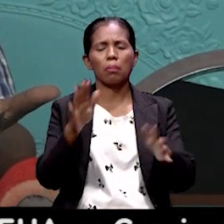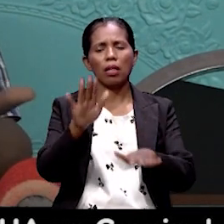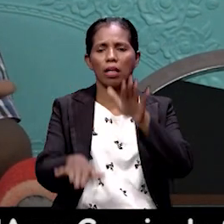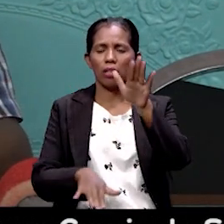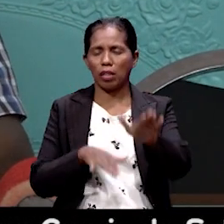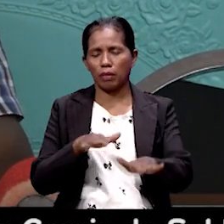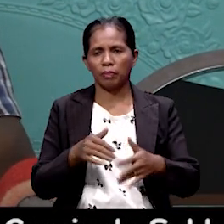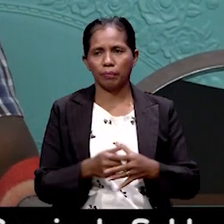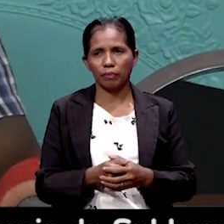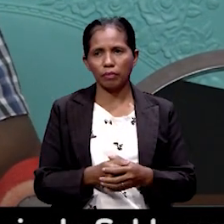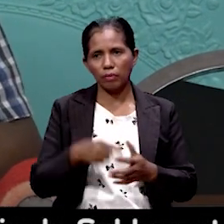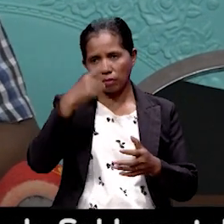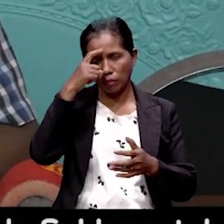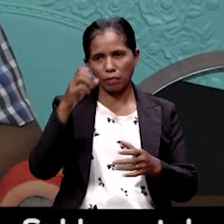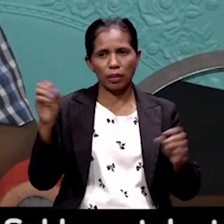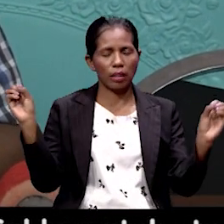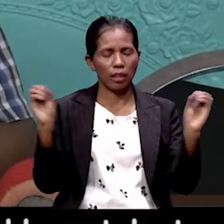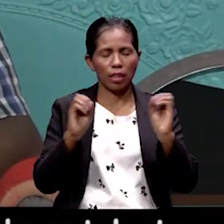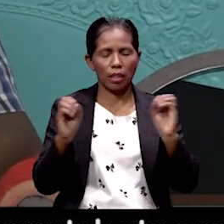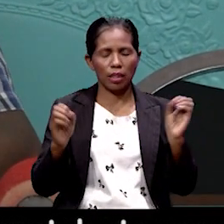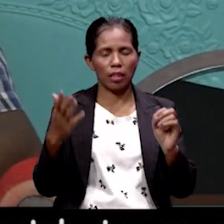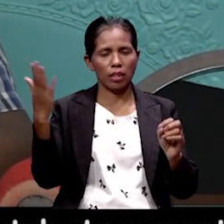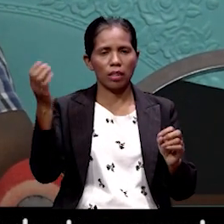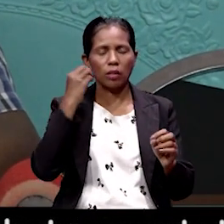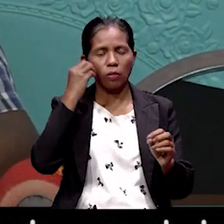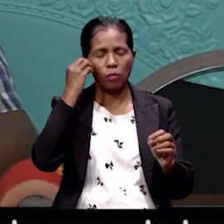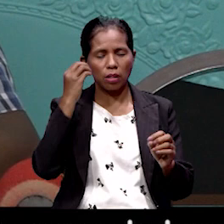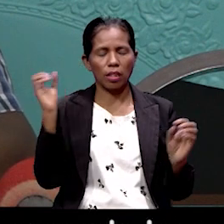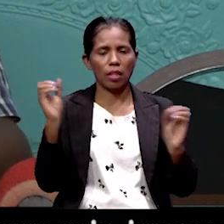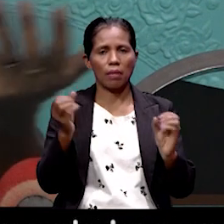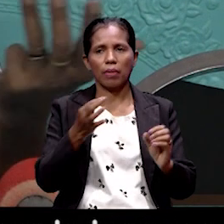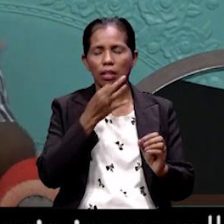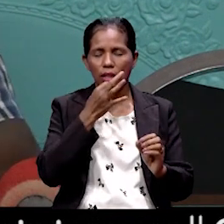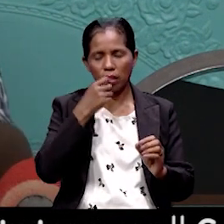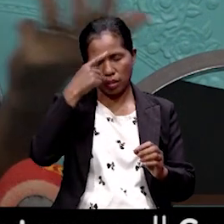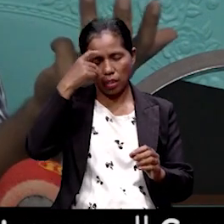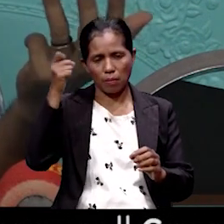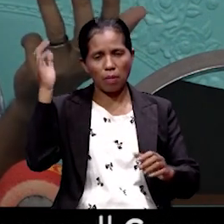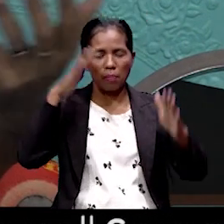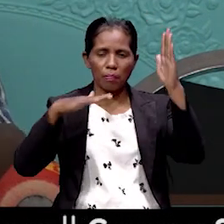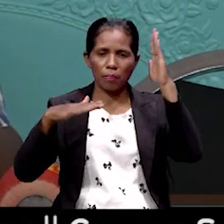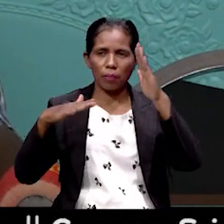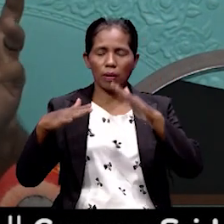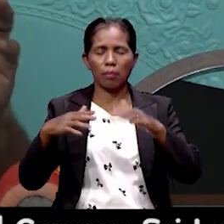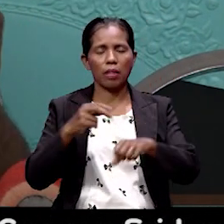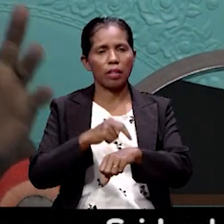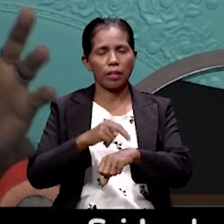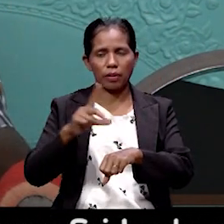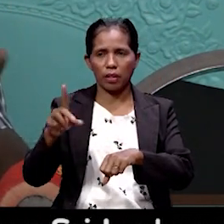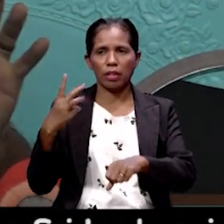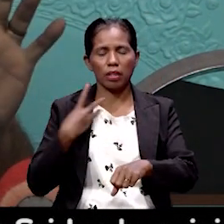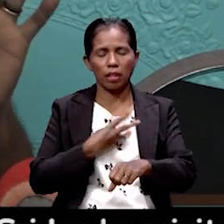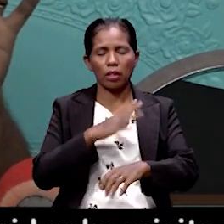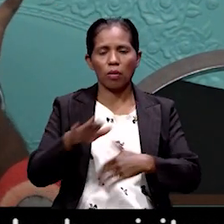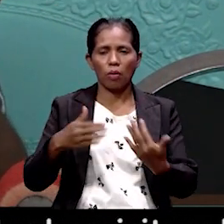Nós temos um problema nacional e a